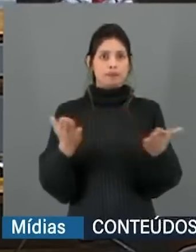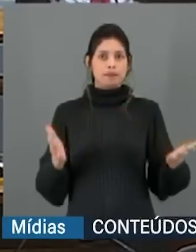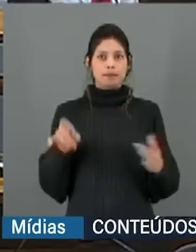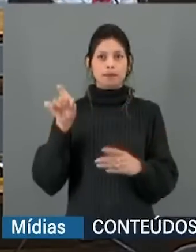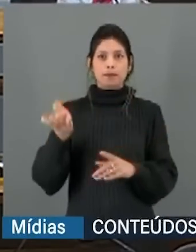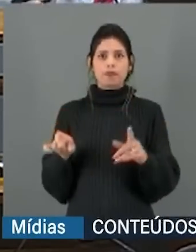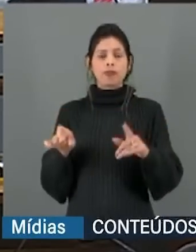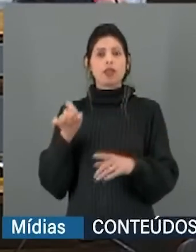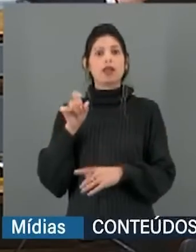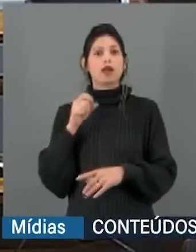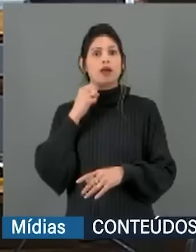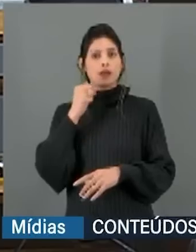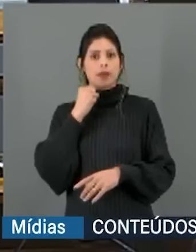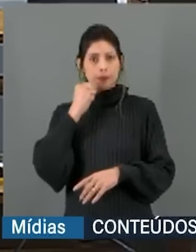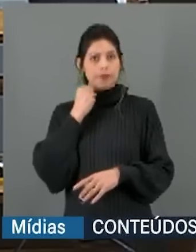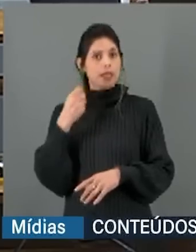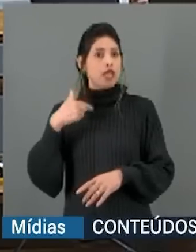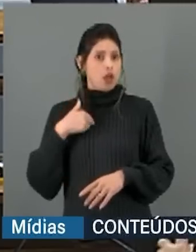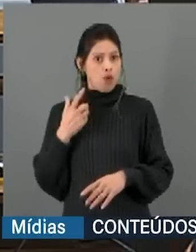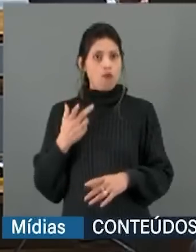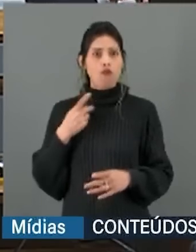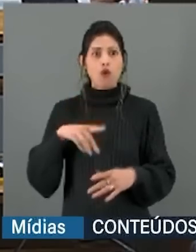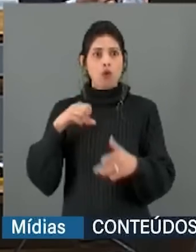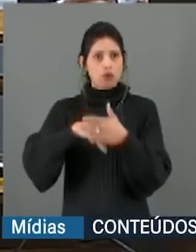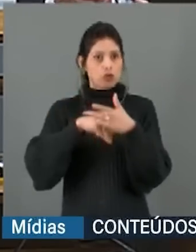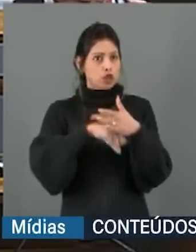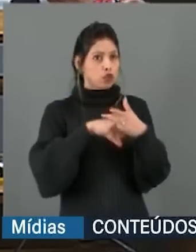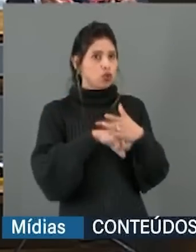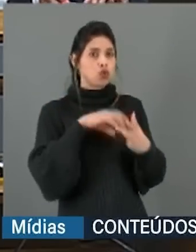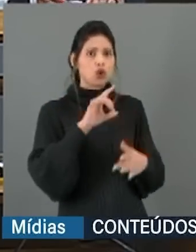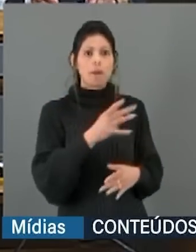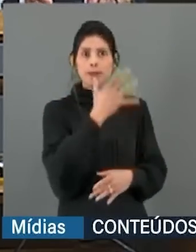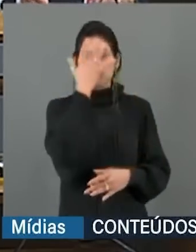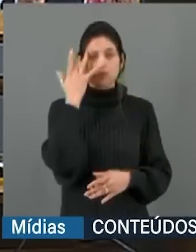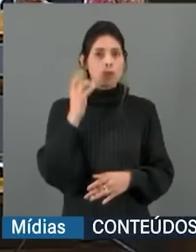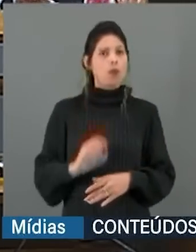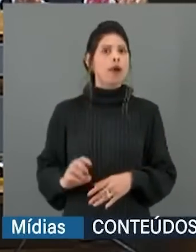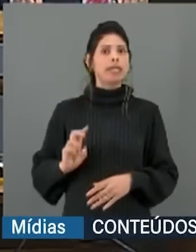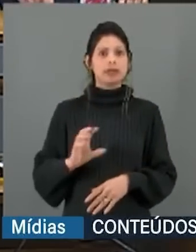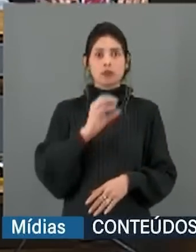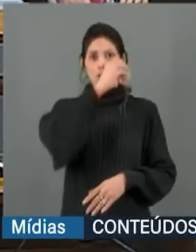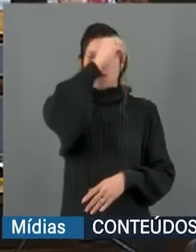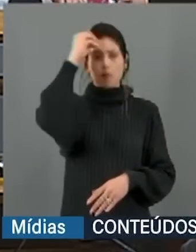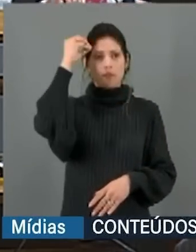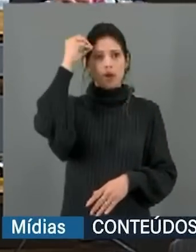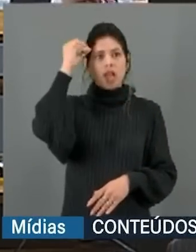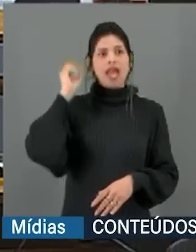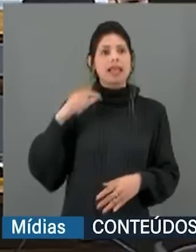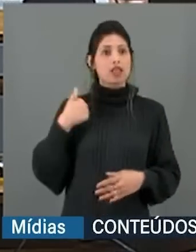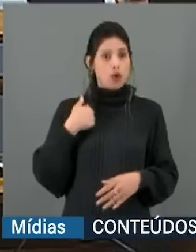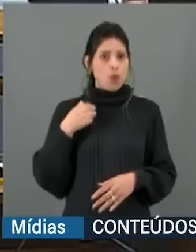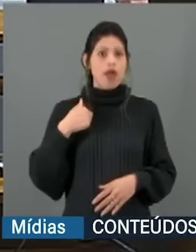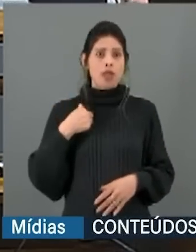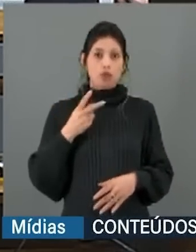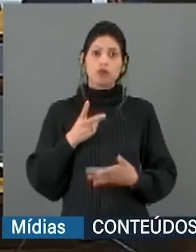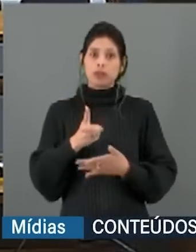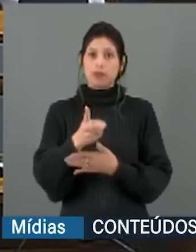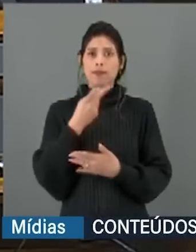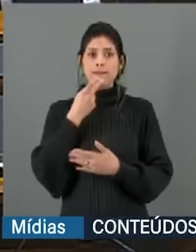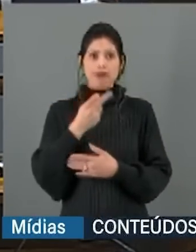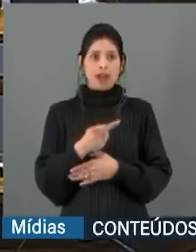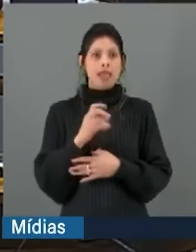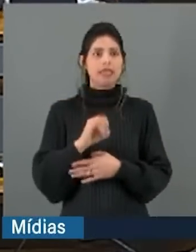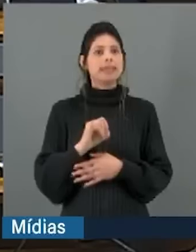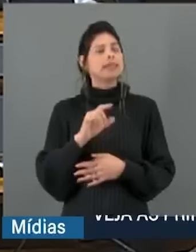falei na questão da CPMI, que eu vou defender só inocente. Quem tiver errado vai ter que pagar. Eu sempre penso isso e o que eu falei eu vou praticar. Então eu